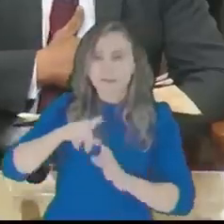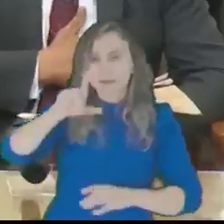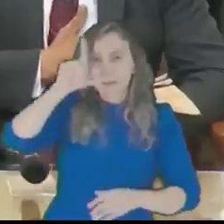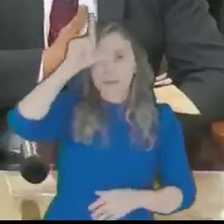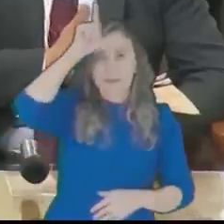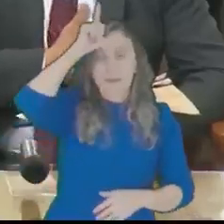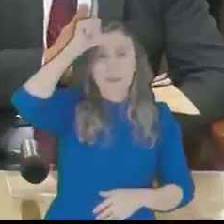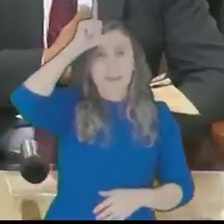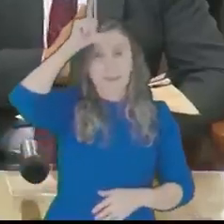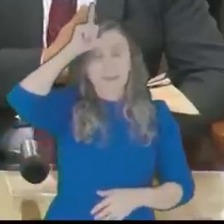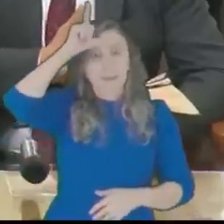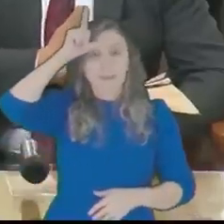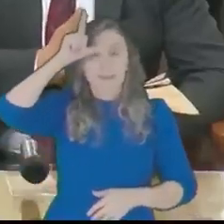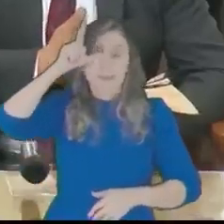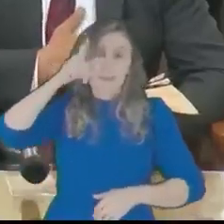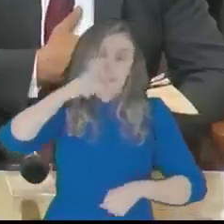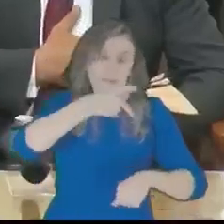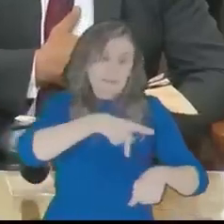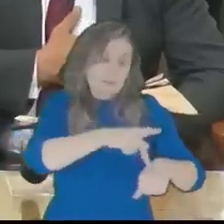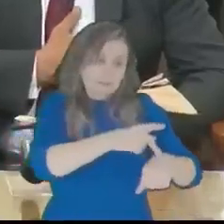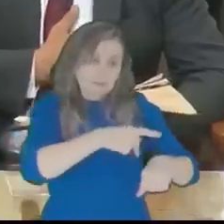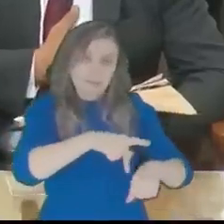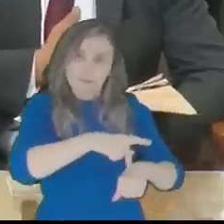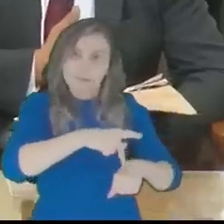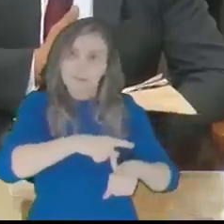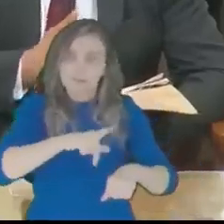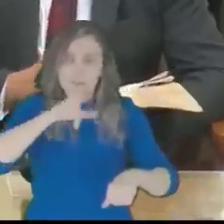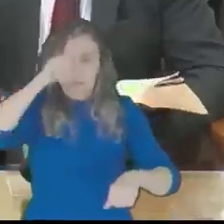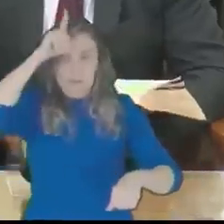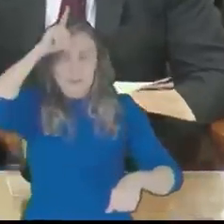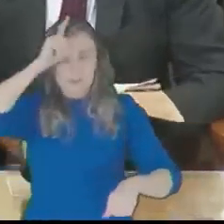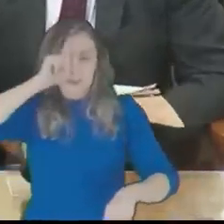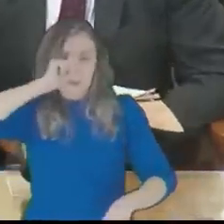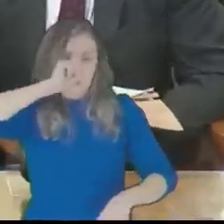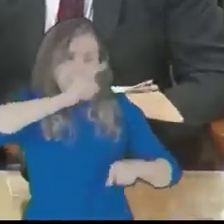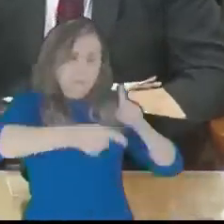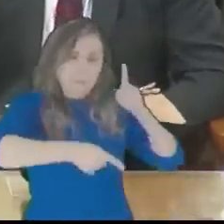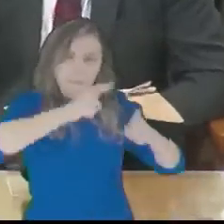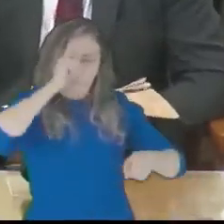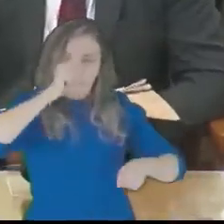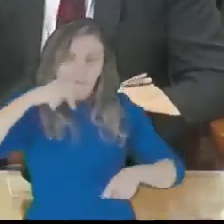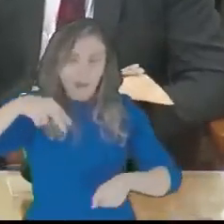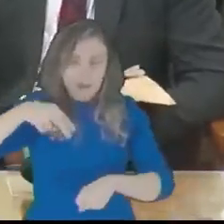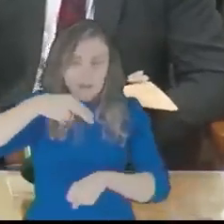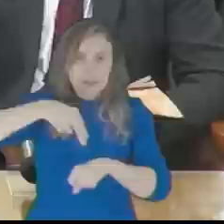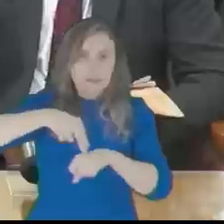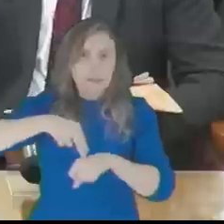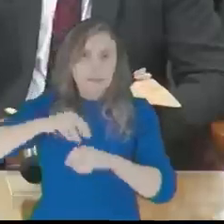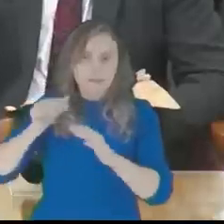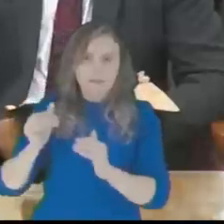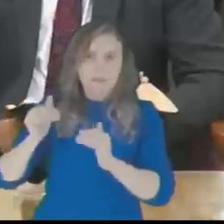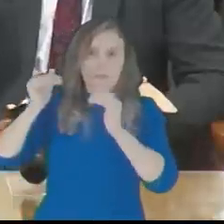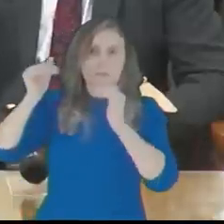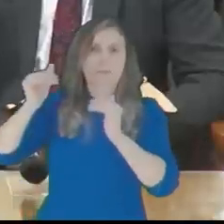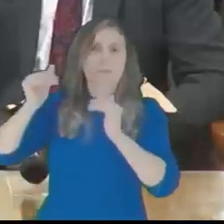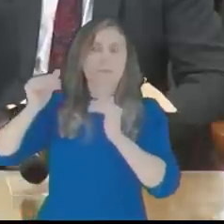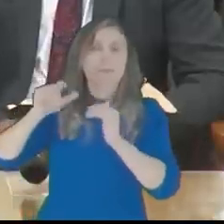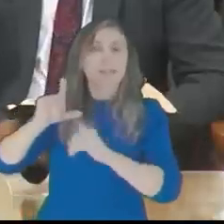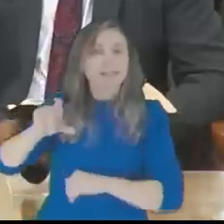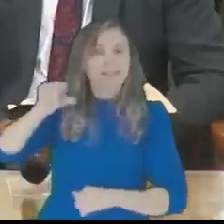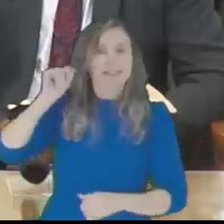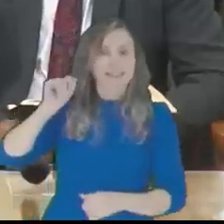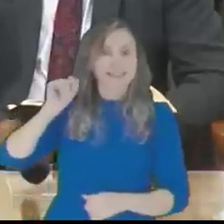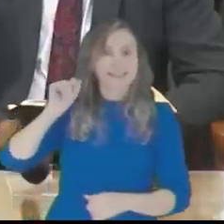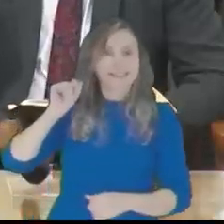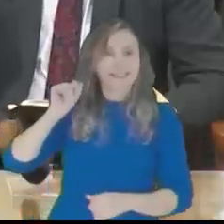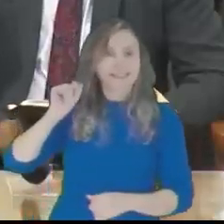Israel vai dominar o mundo. Israel vai dominar o mundo, porque Israel é a nação eleita de Deus. Israel, isso